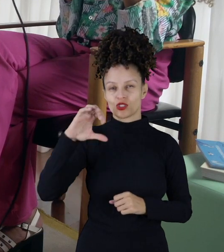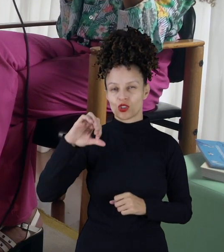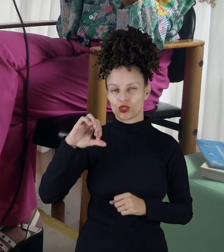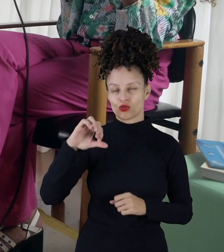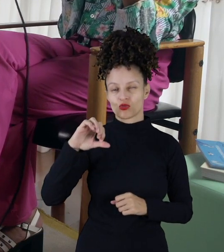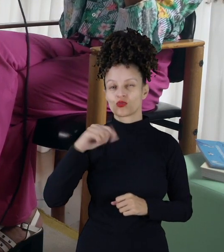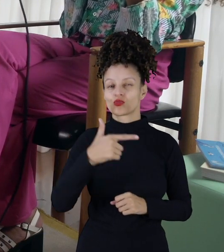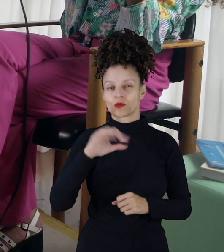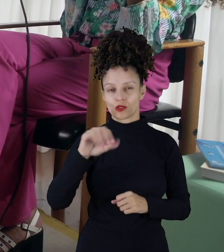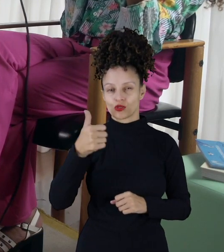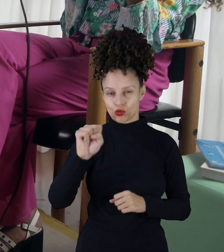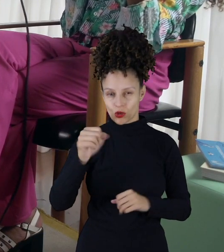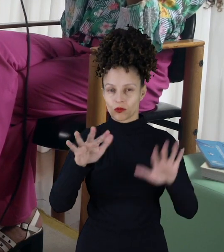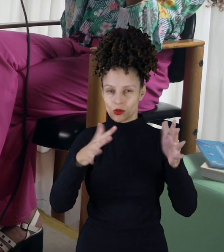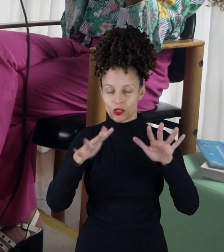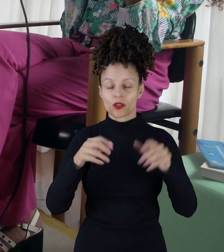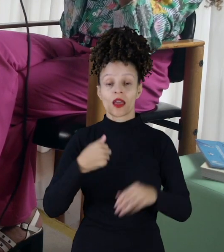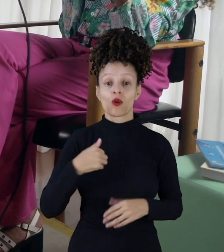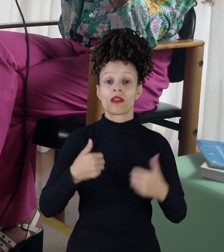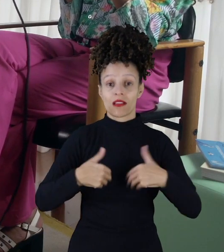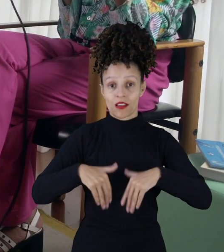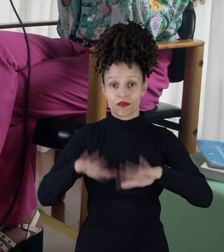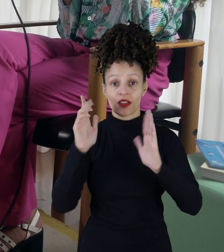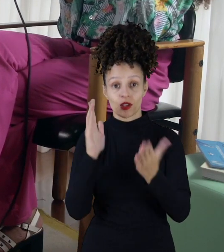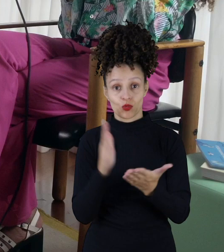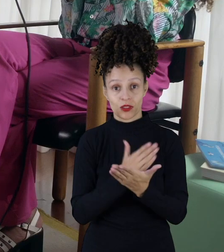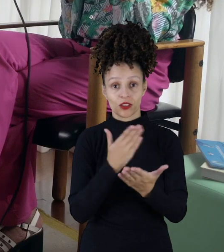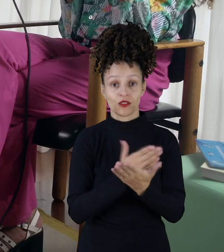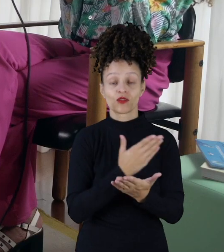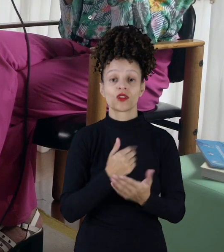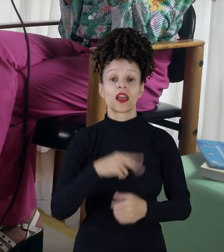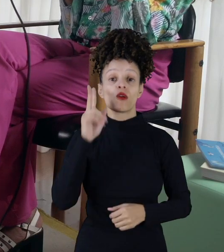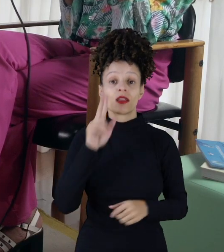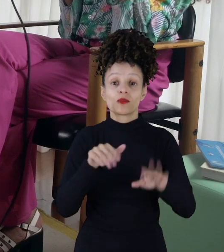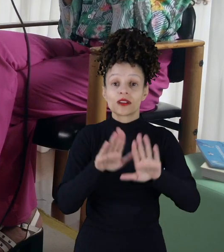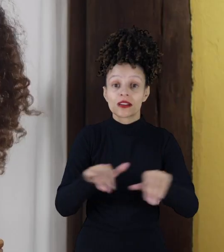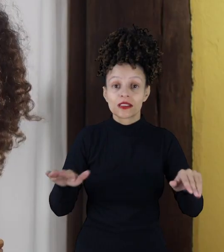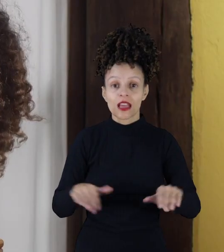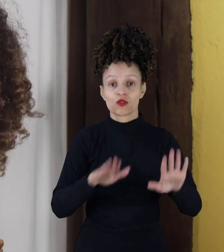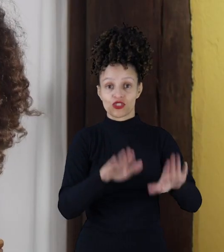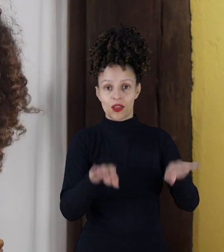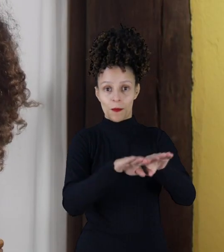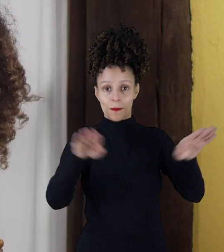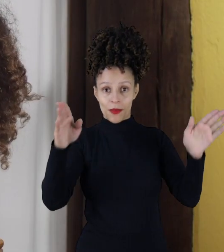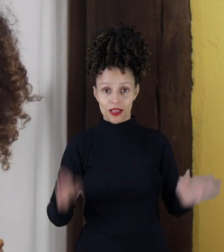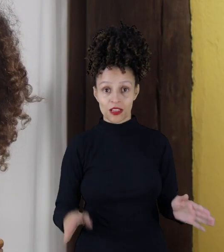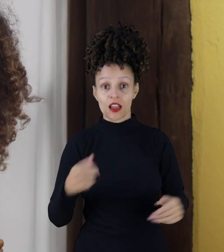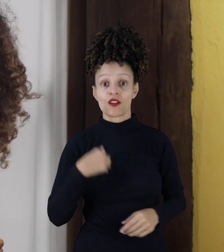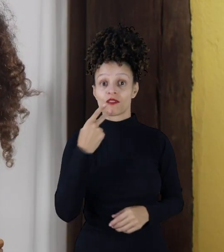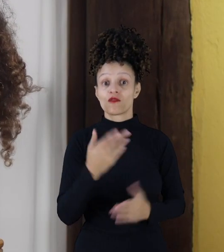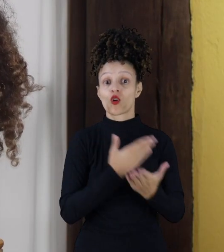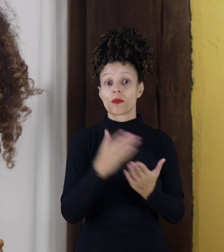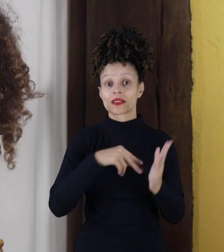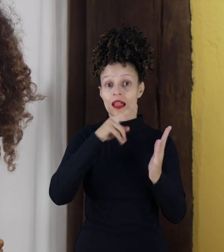foi em 2019, 2018, mais ou menos. Então eu levei o livro. E eu lembro das crianças, eu deixar em